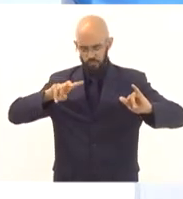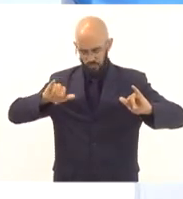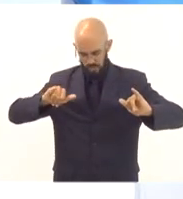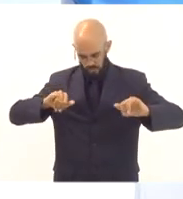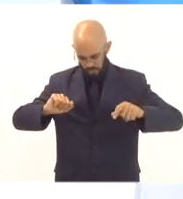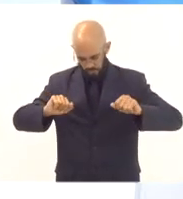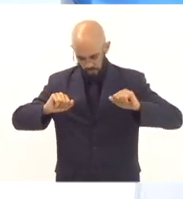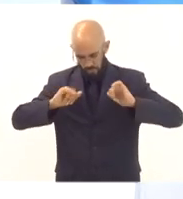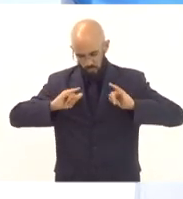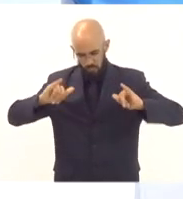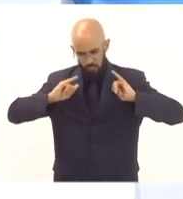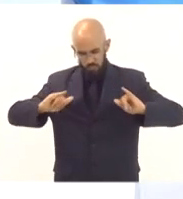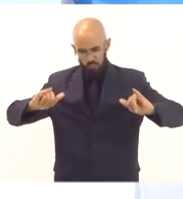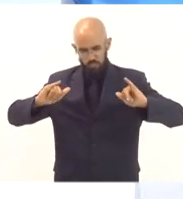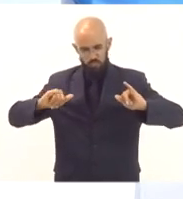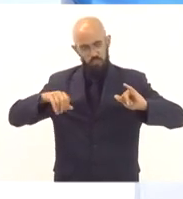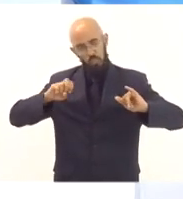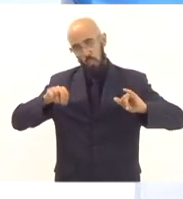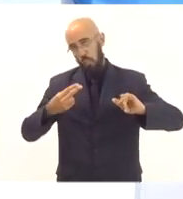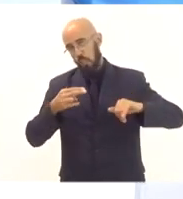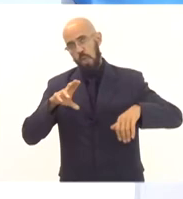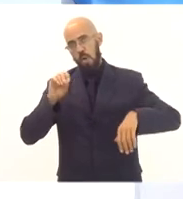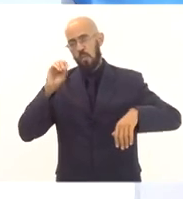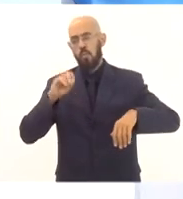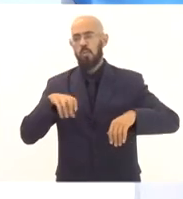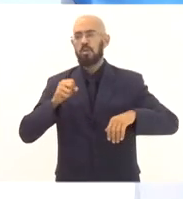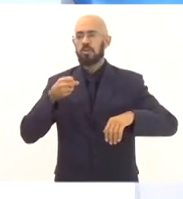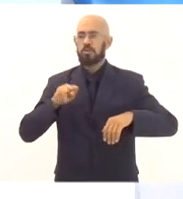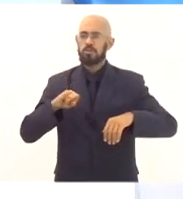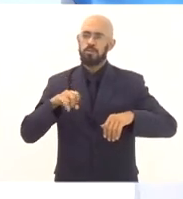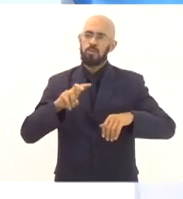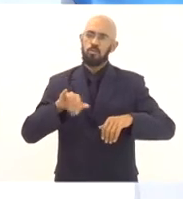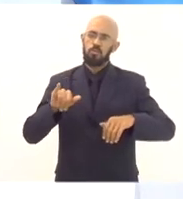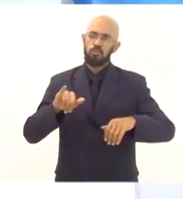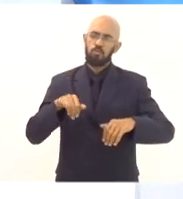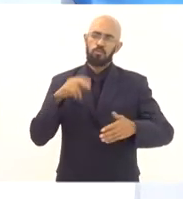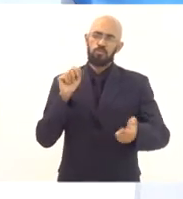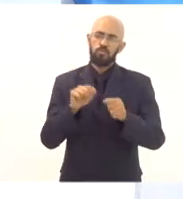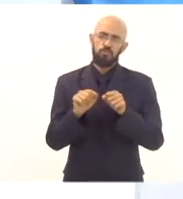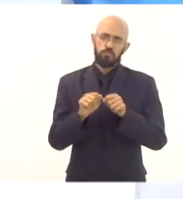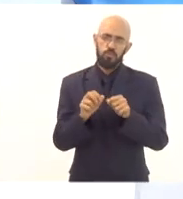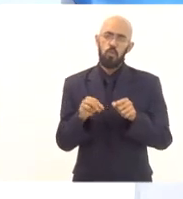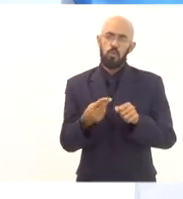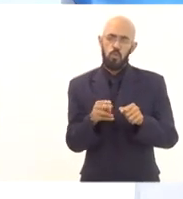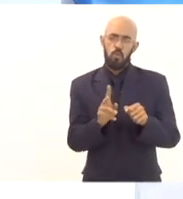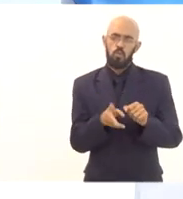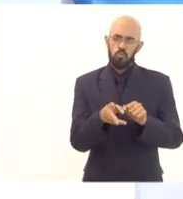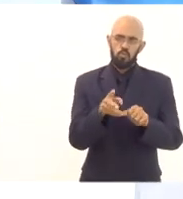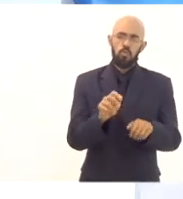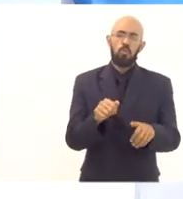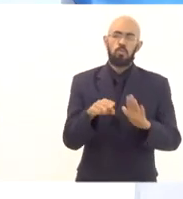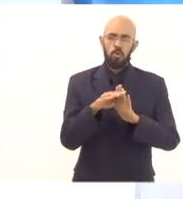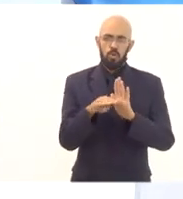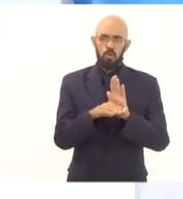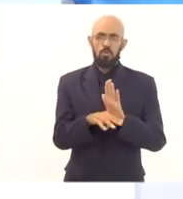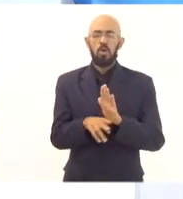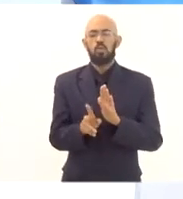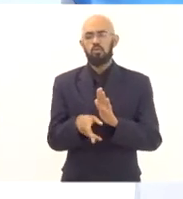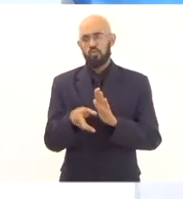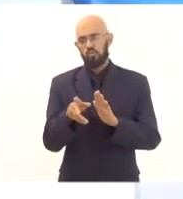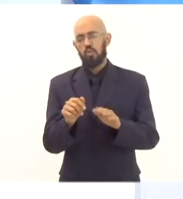continuada dessa publicidade ou não né Se toda publicidade já foi a verdade é que o programa ele continua né um programa